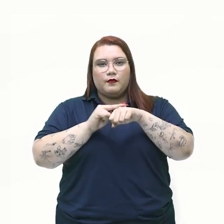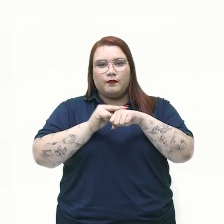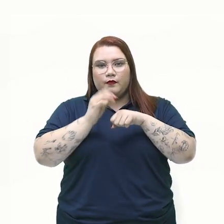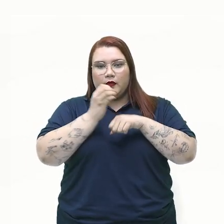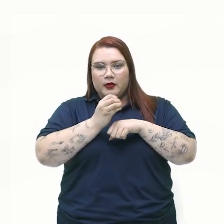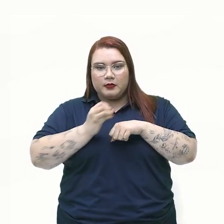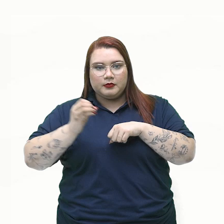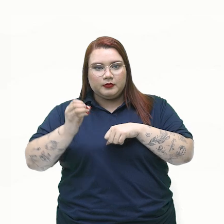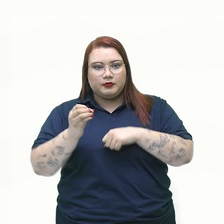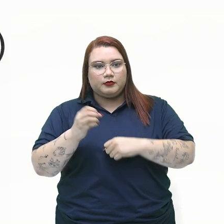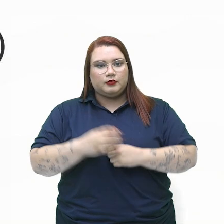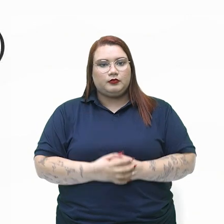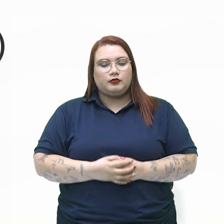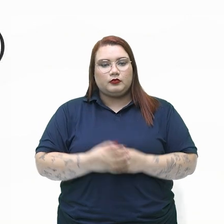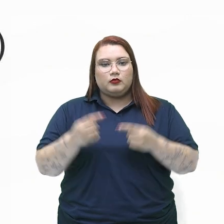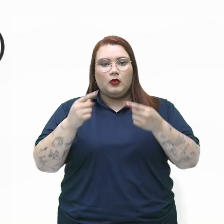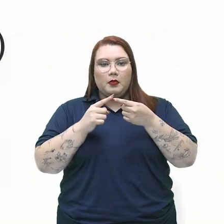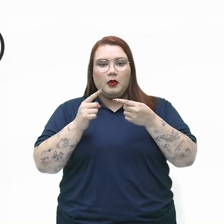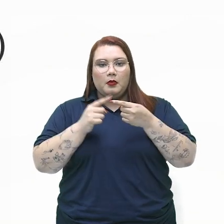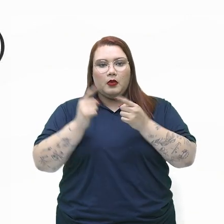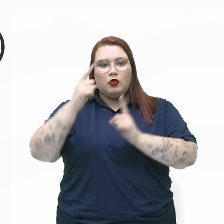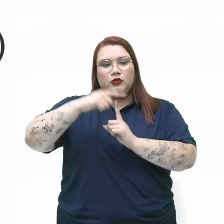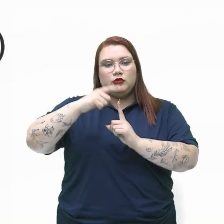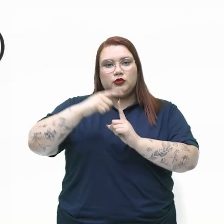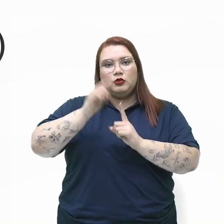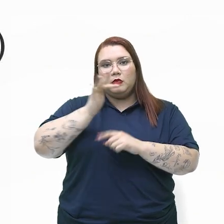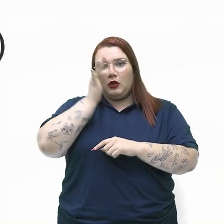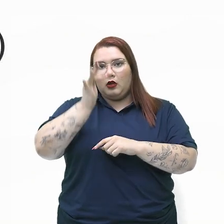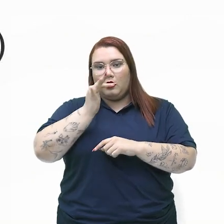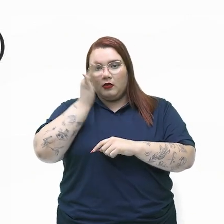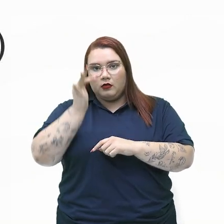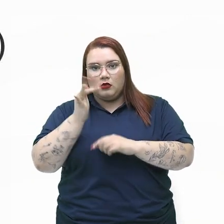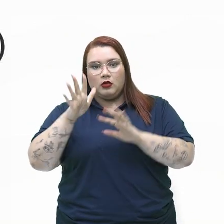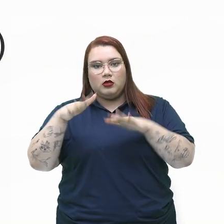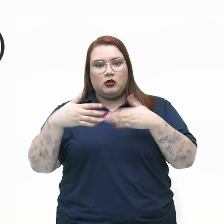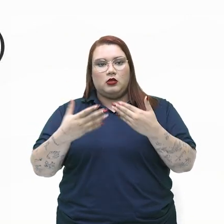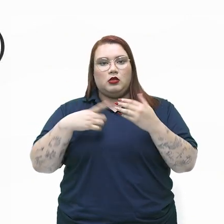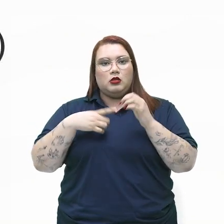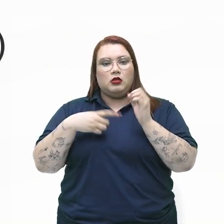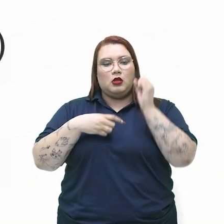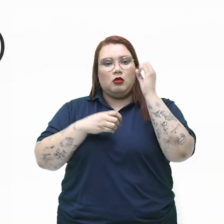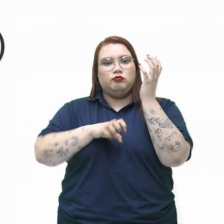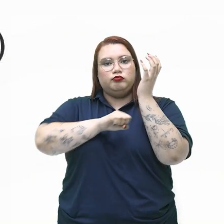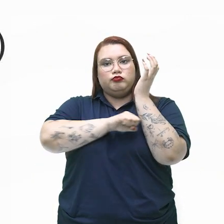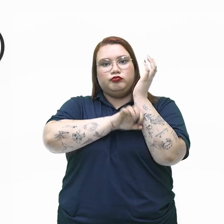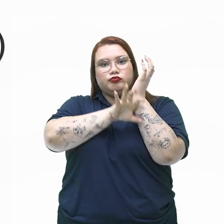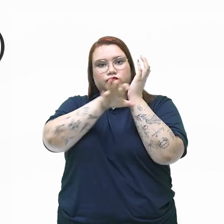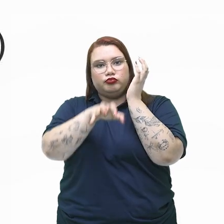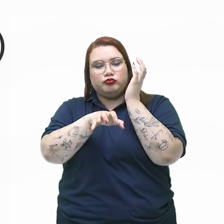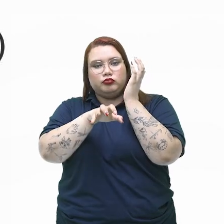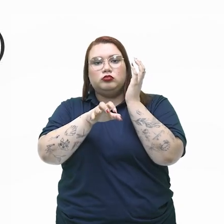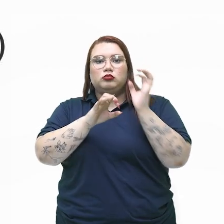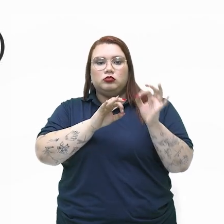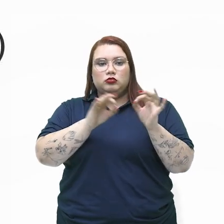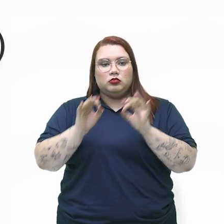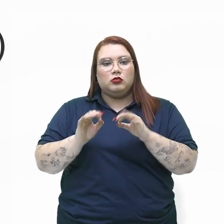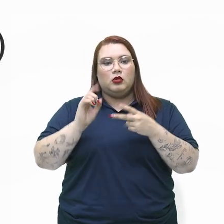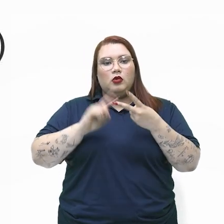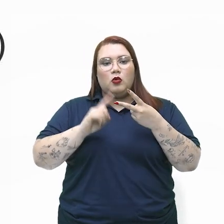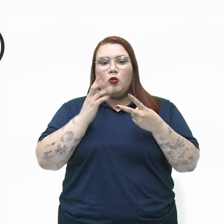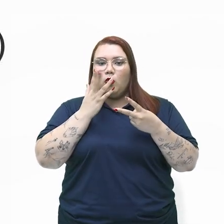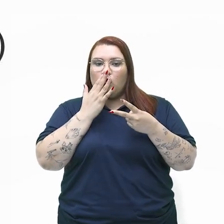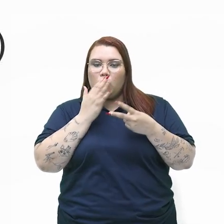Vamos observar aí novamente. A posição da flor, sendo axial, aquela que sai ali do caule ou terminal na